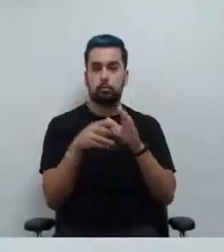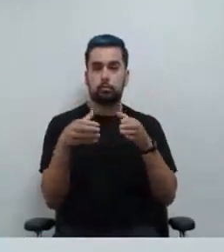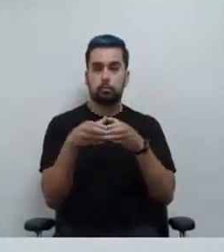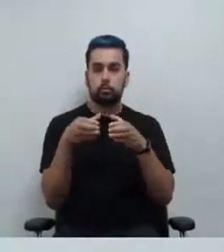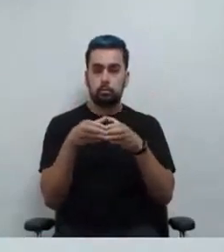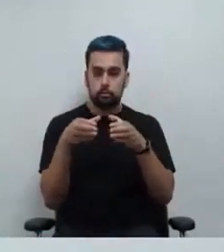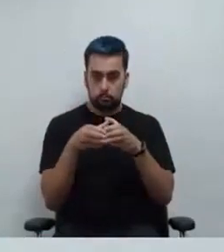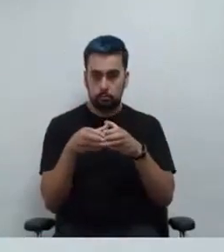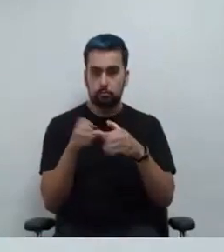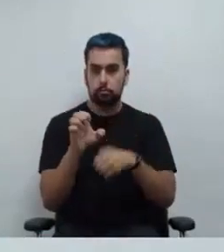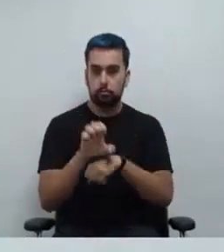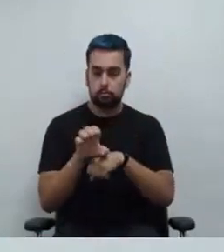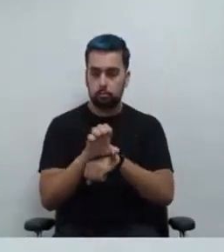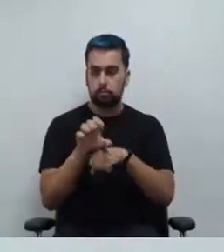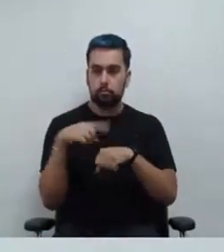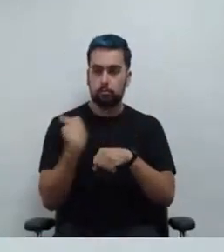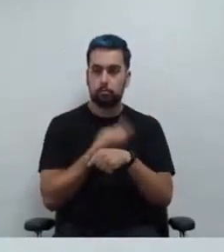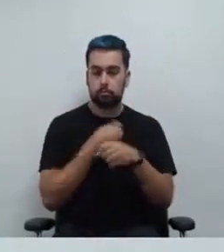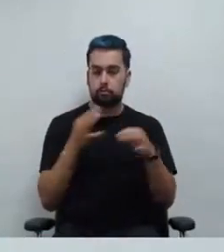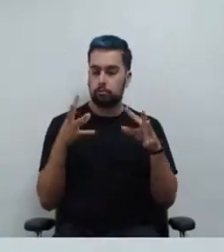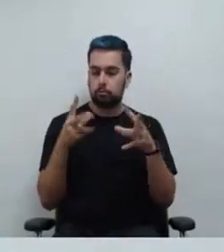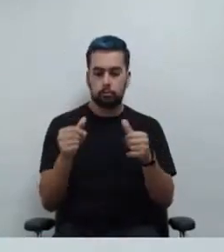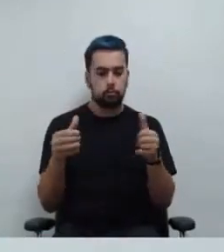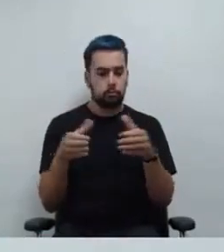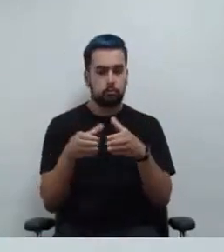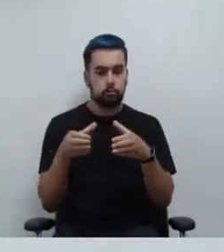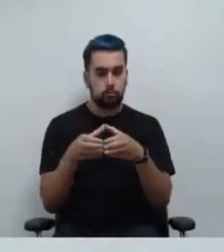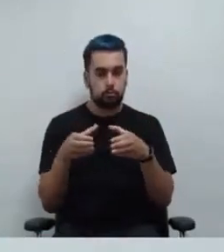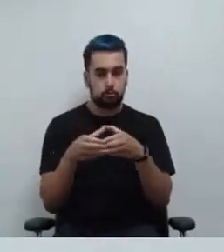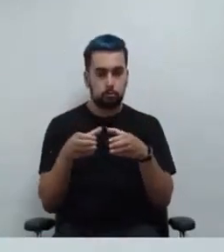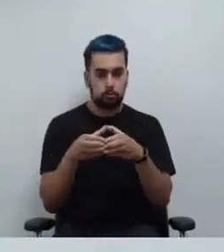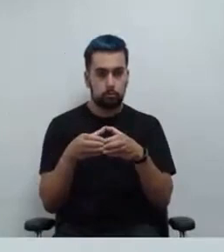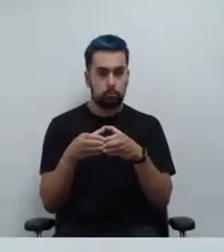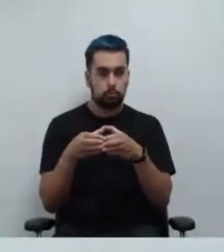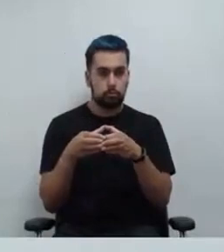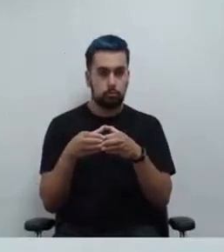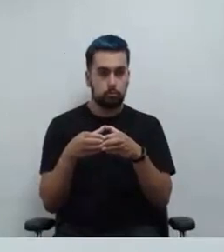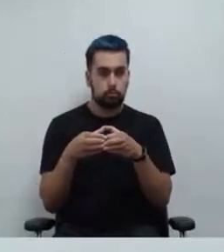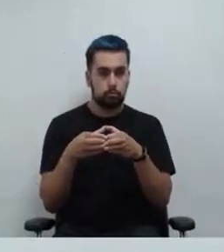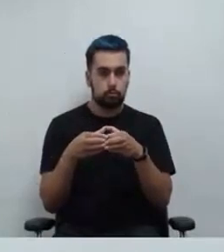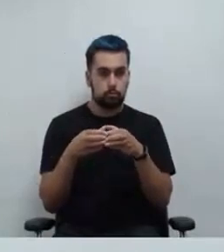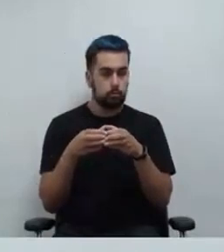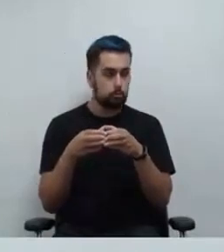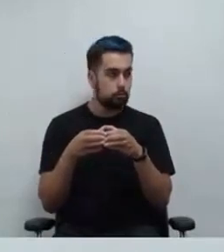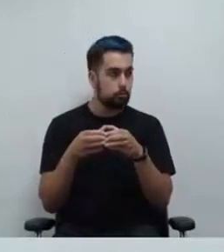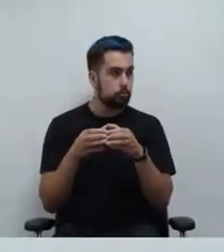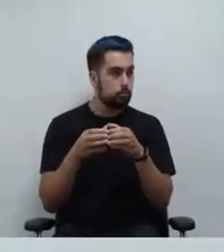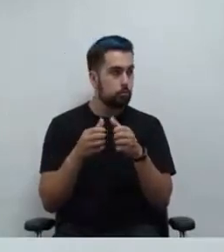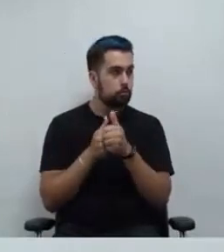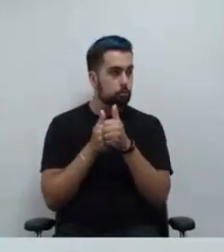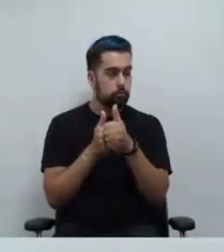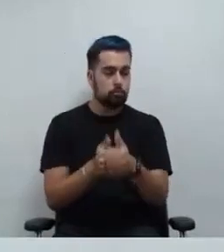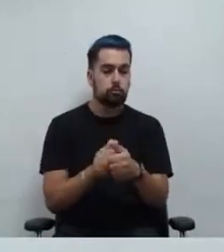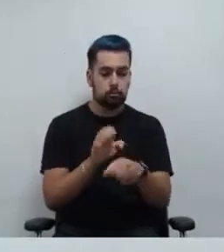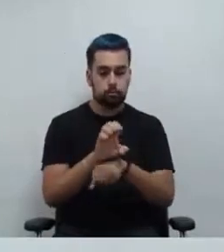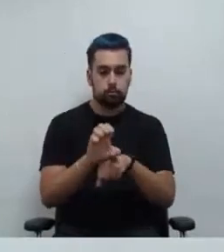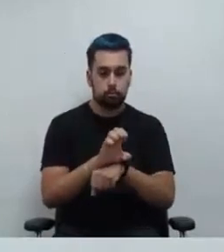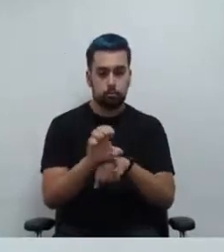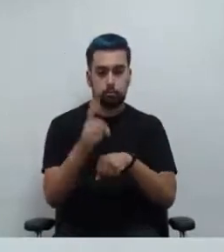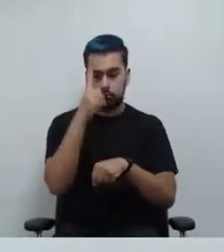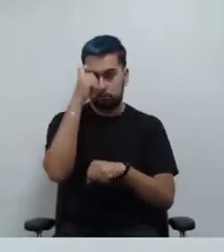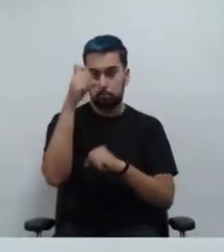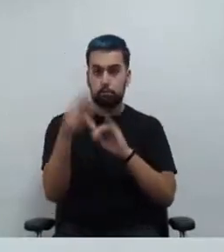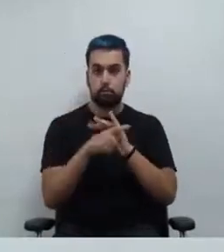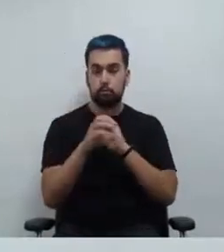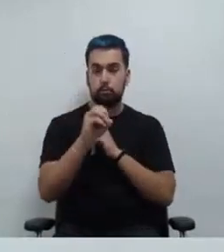gente está renovando toda a equipe de defensores e defensoras para o acompanhamento do estágio. E a ideia da